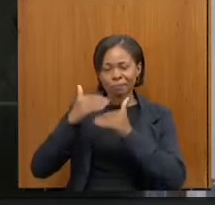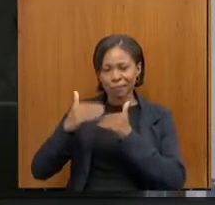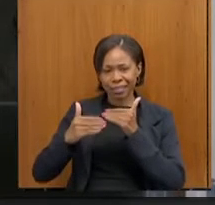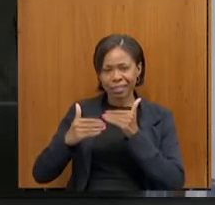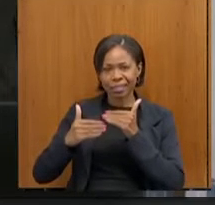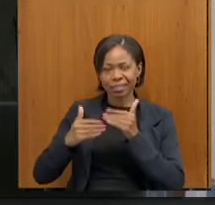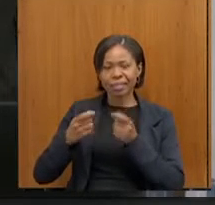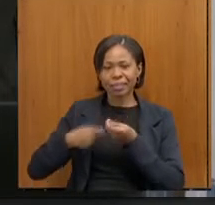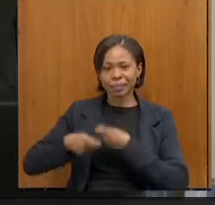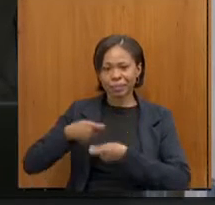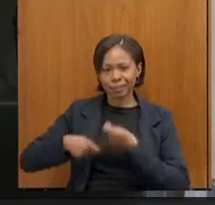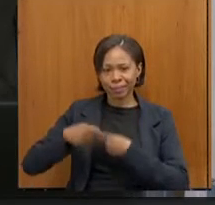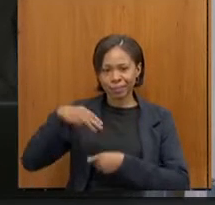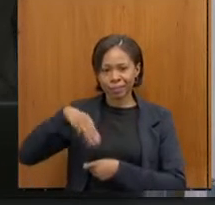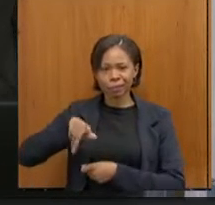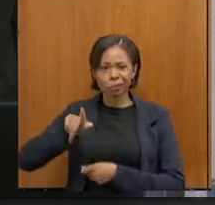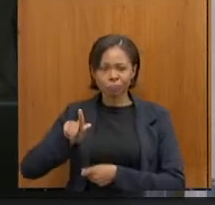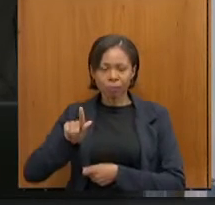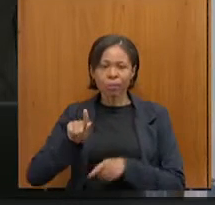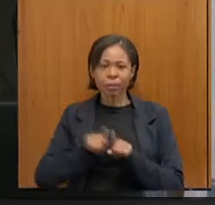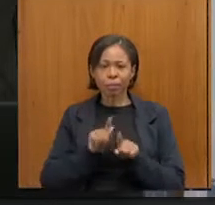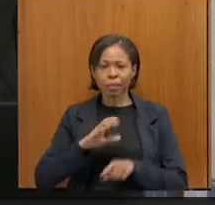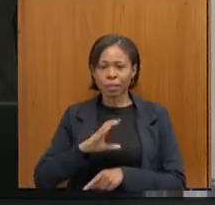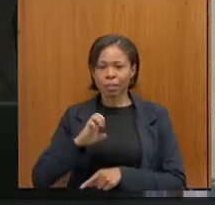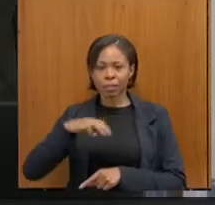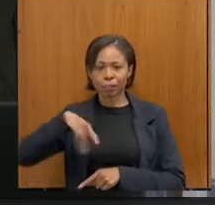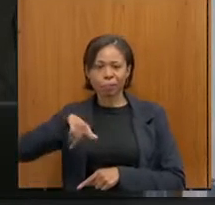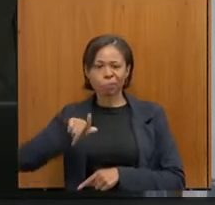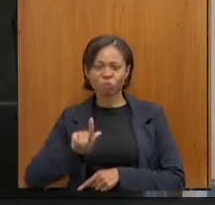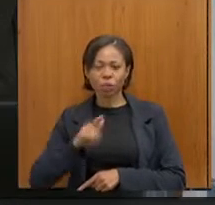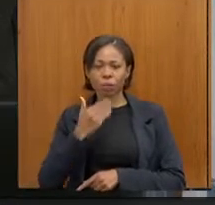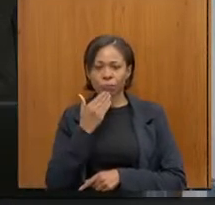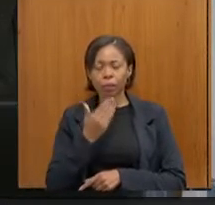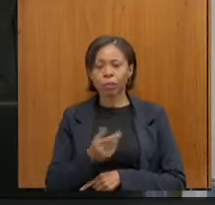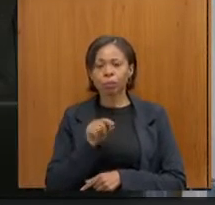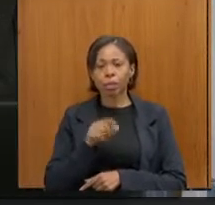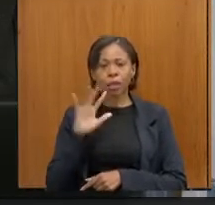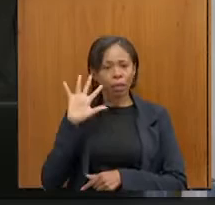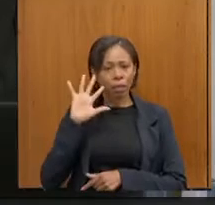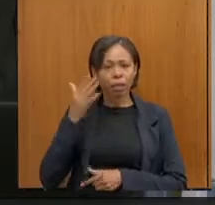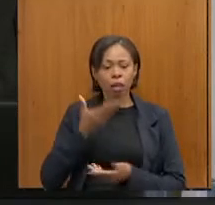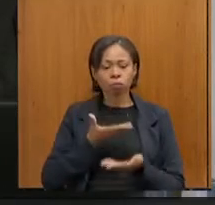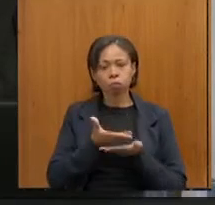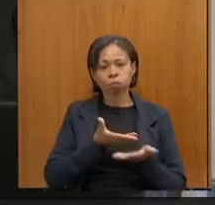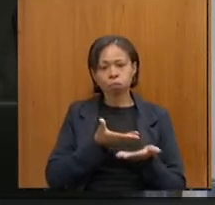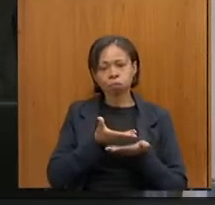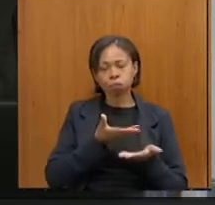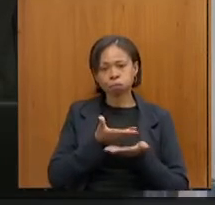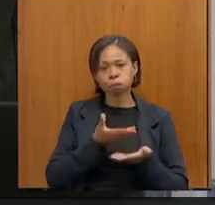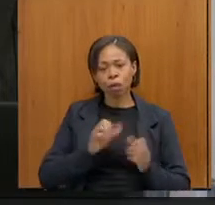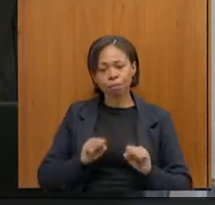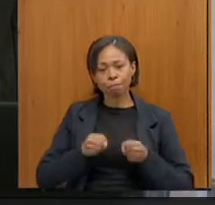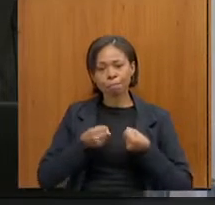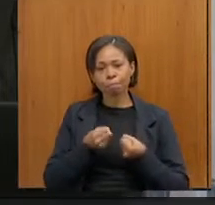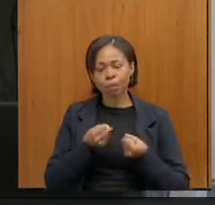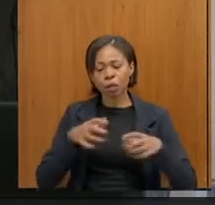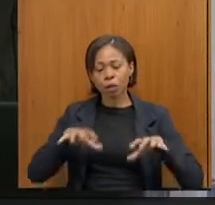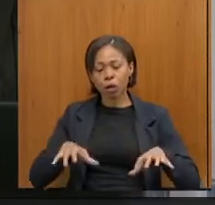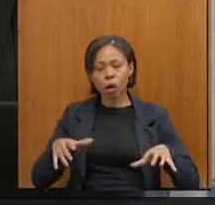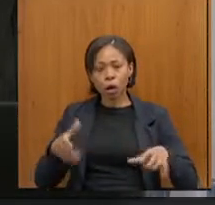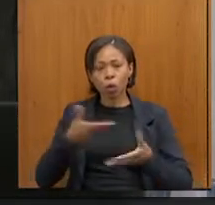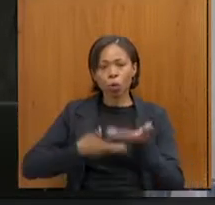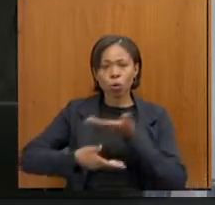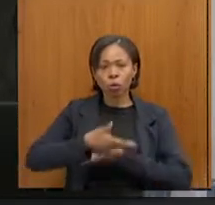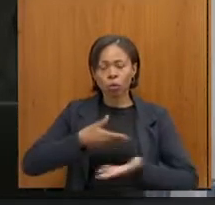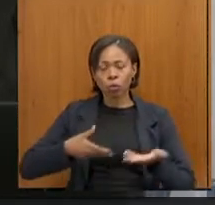desse modo econômico de Minas Gerais a companhia energética de Minas Gerais Cemig pedido de providências para articulação de esforços em conjunto com